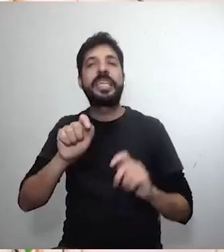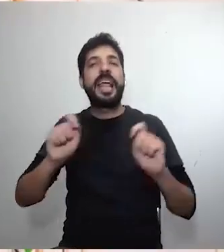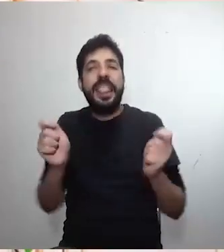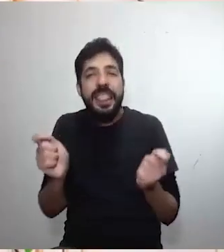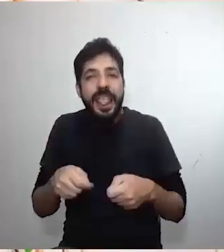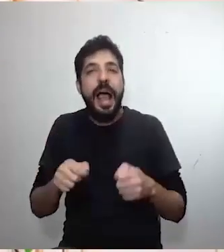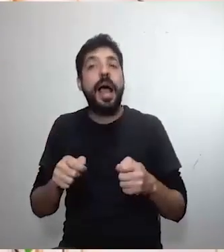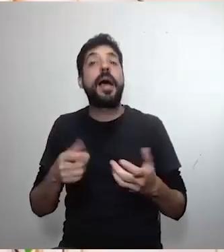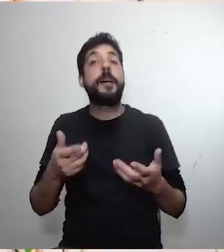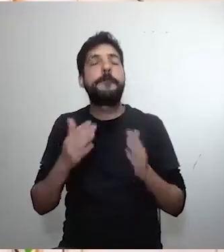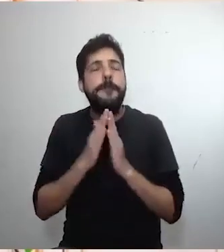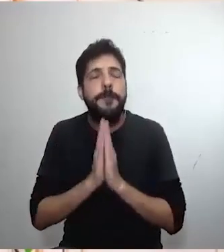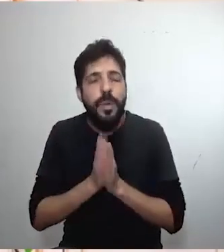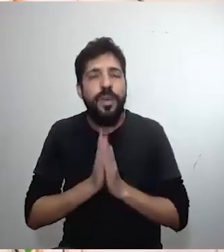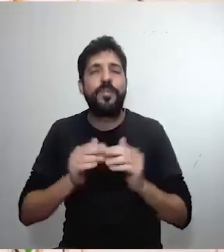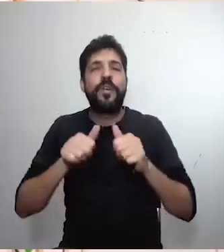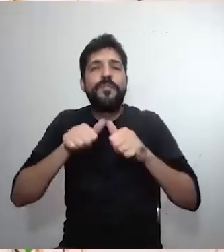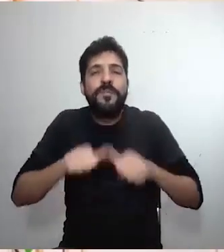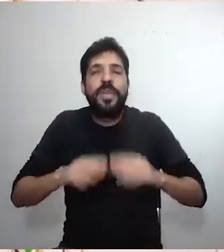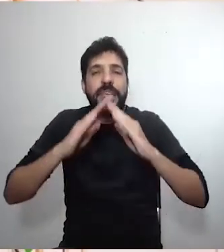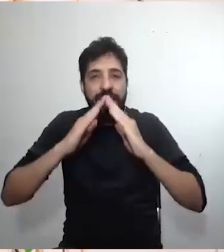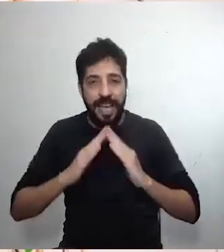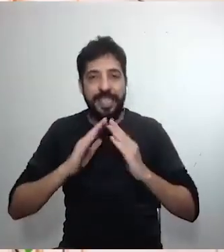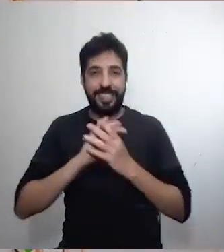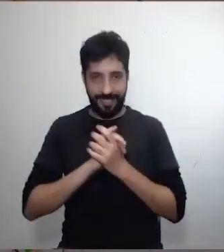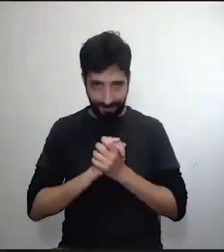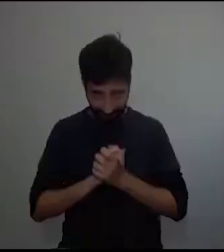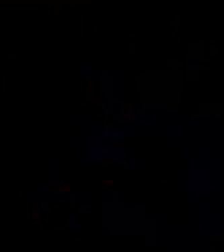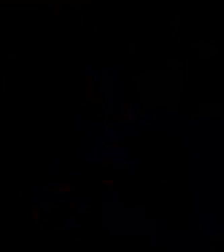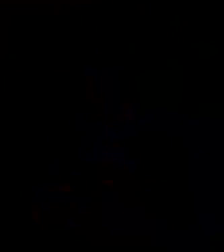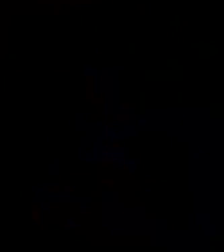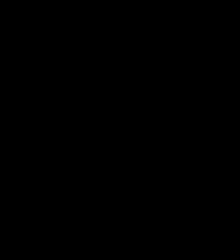se puderem, e sempre que puderem, por favor, fiquem em casa.